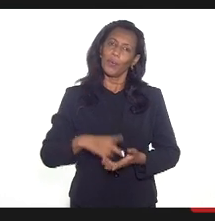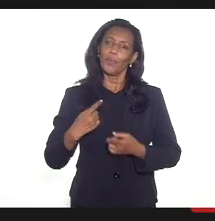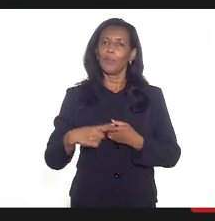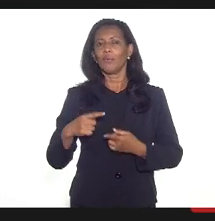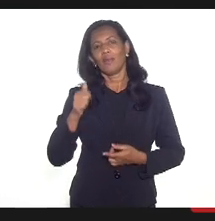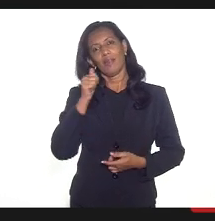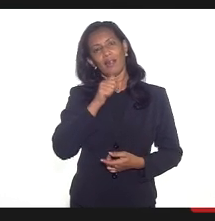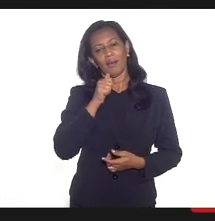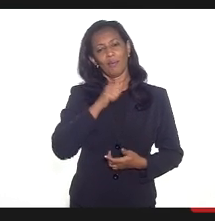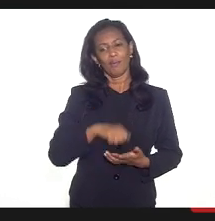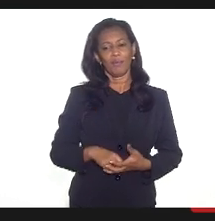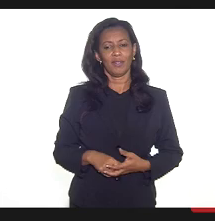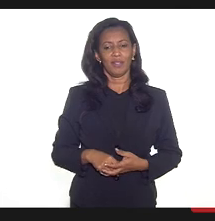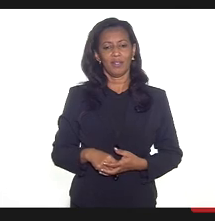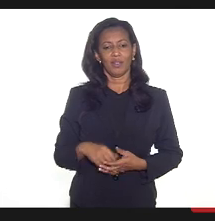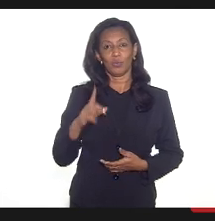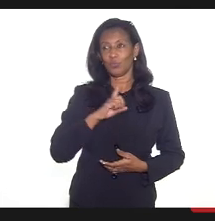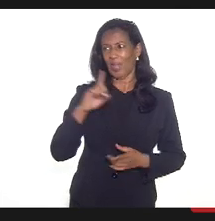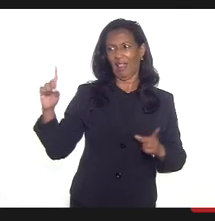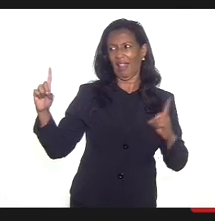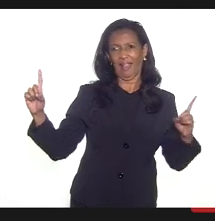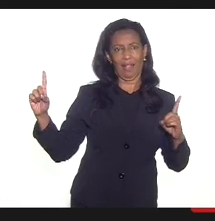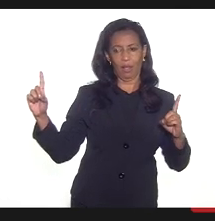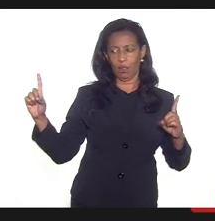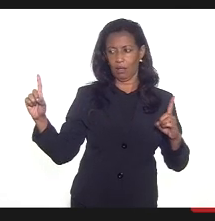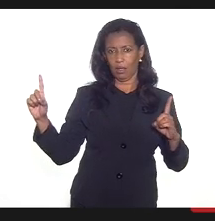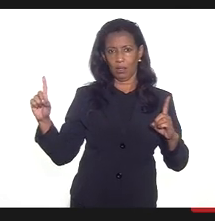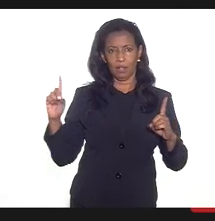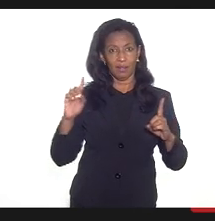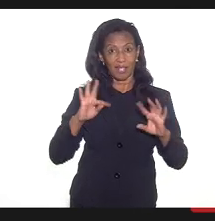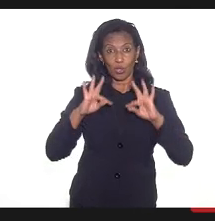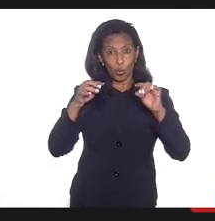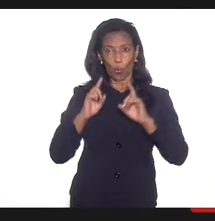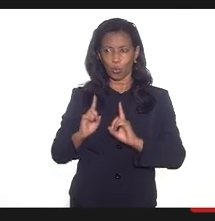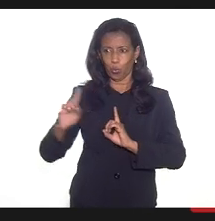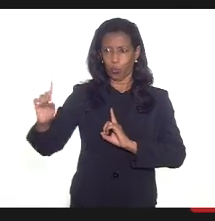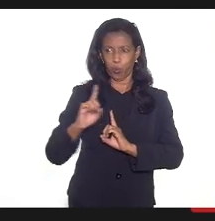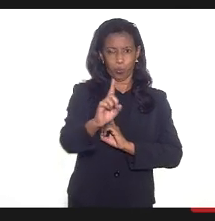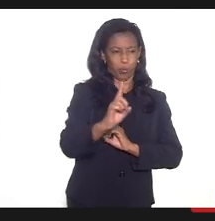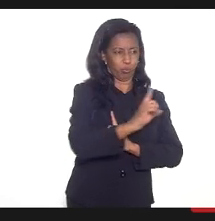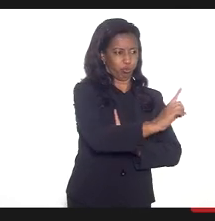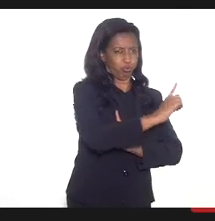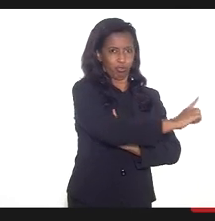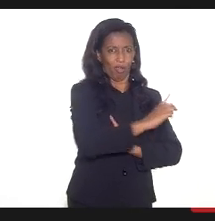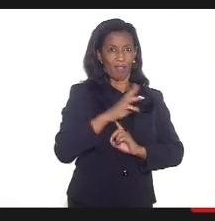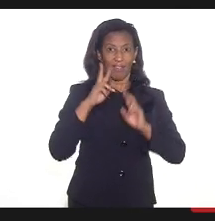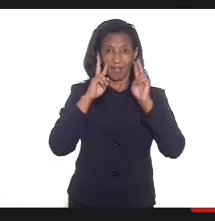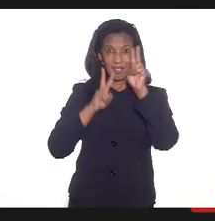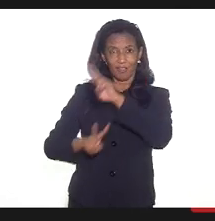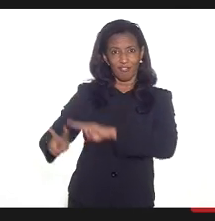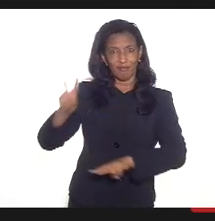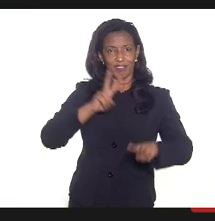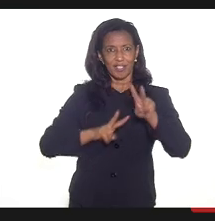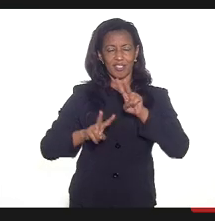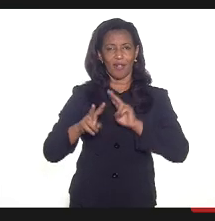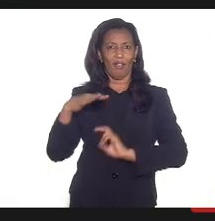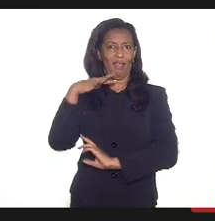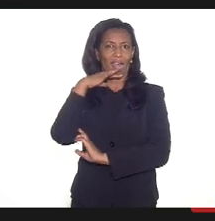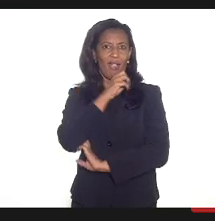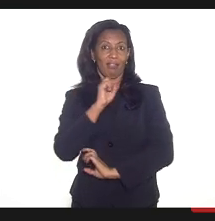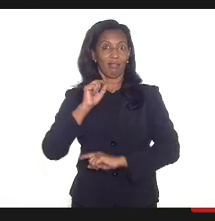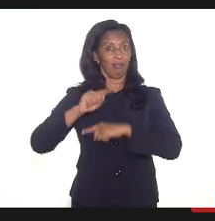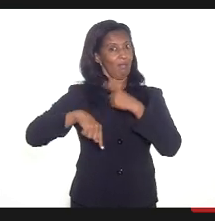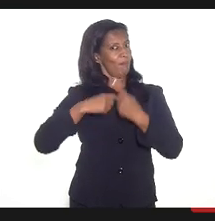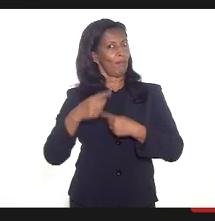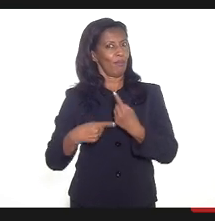mulher não está lá, está em todos, e essa visão a gente percebe depois, né? Percebi